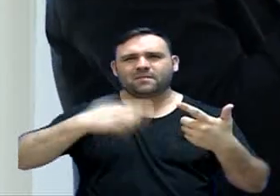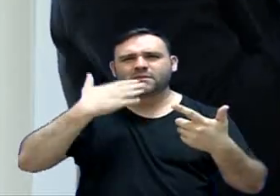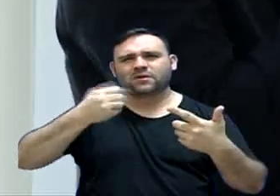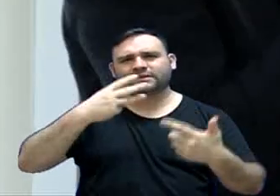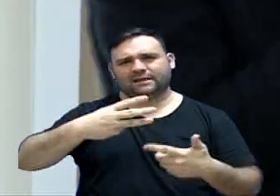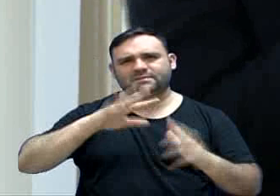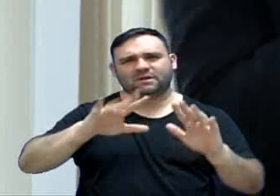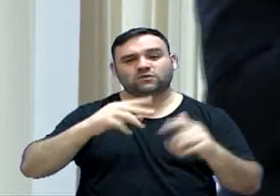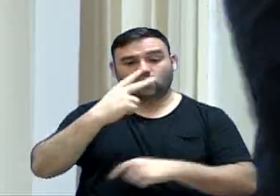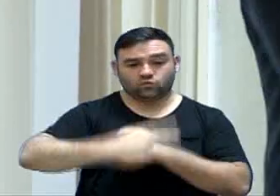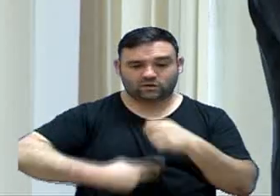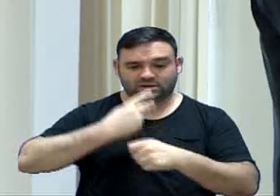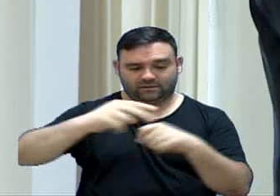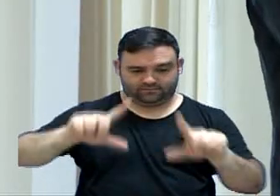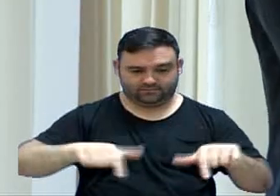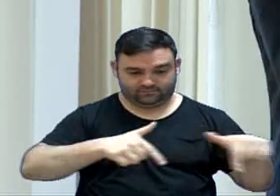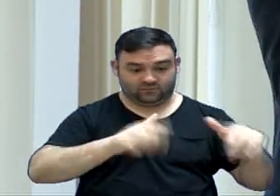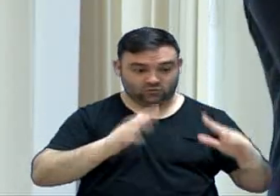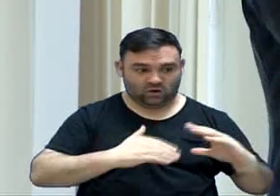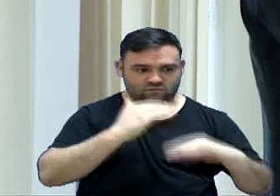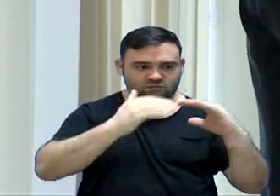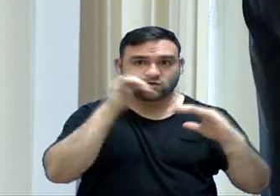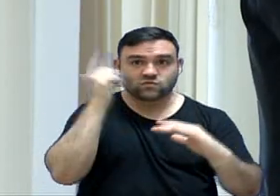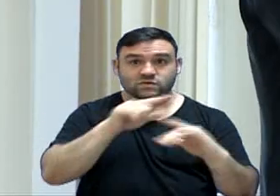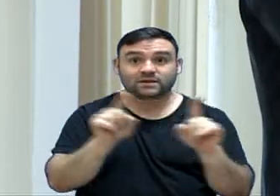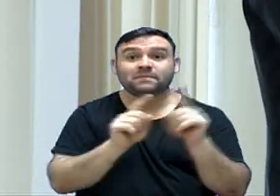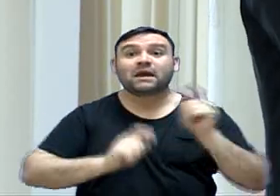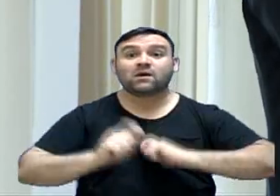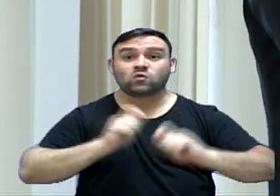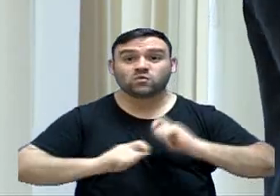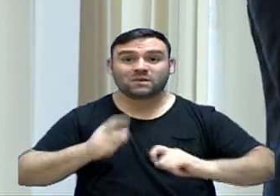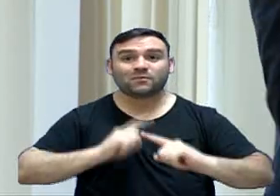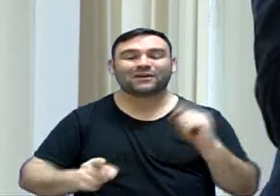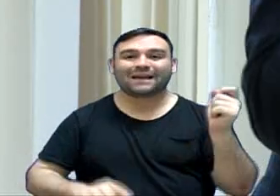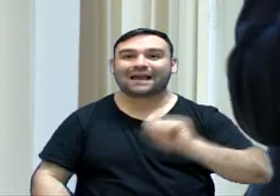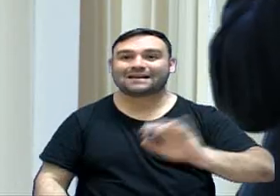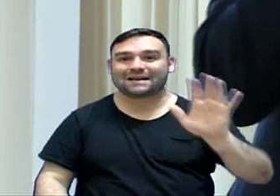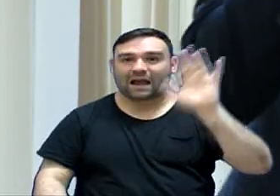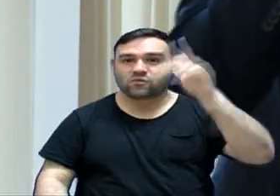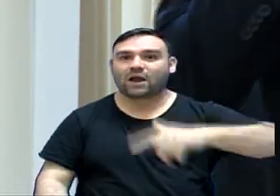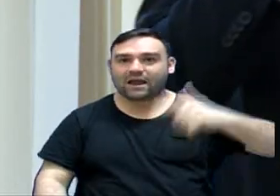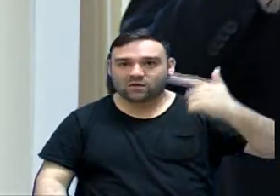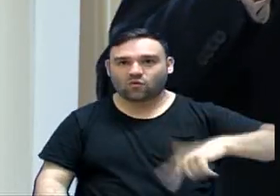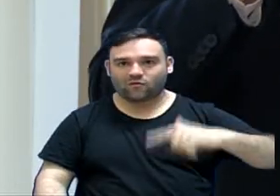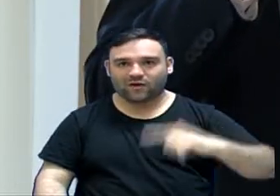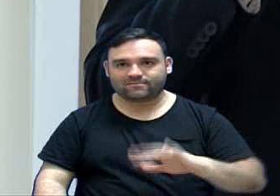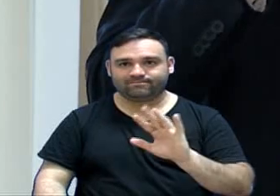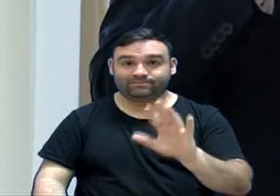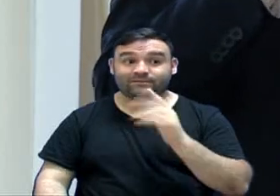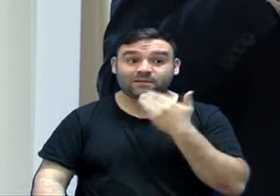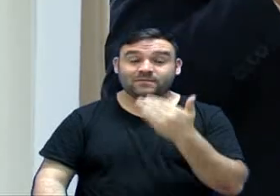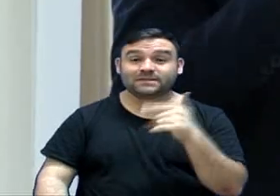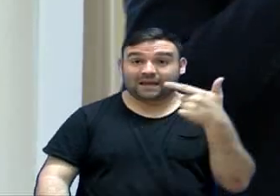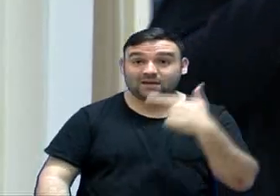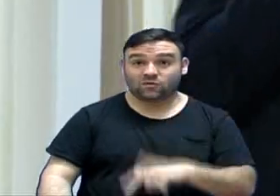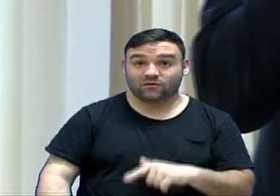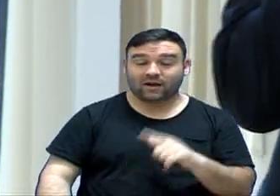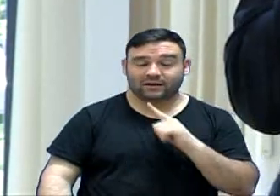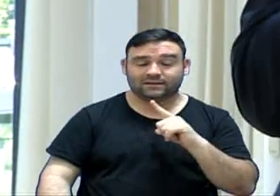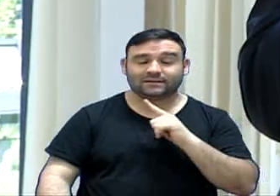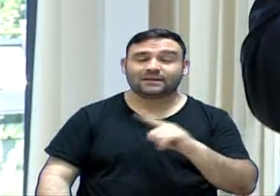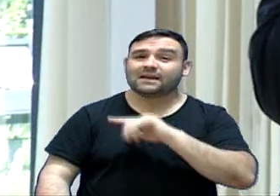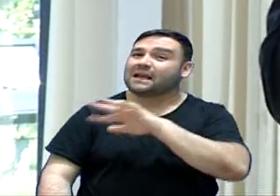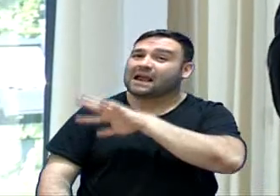3, mas tudo bem, 2 anos, já foi um avanço. E também economia, porque é caro demais renovar. Quando elas vão lá pedir a renovação,